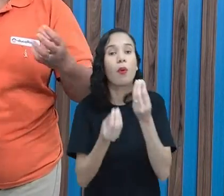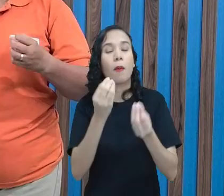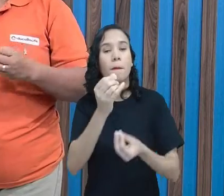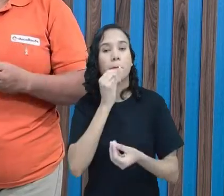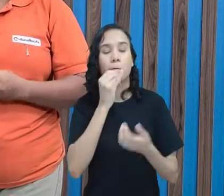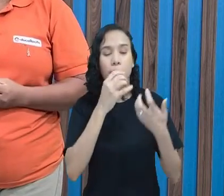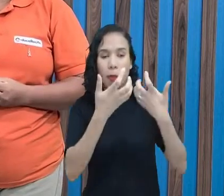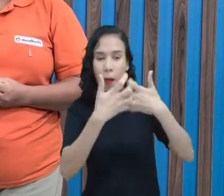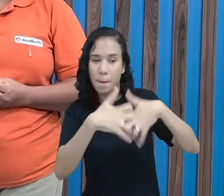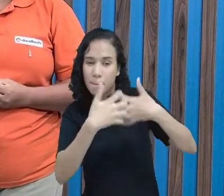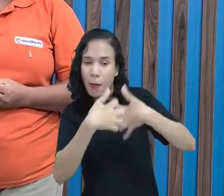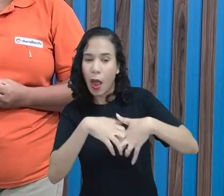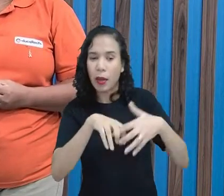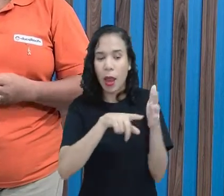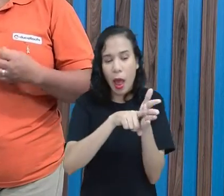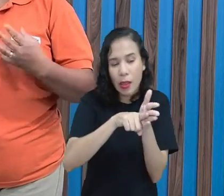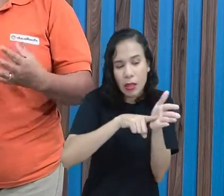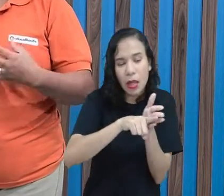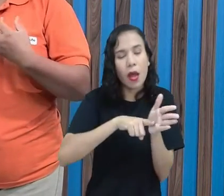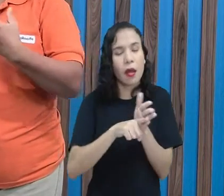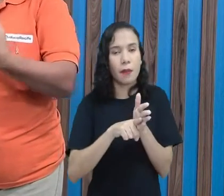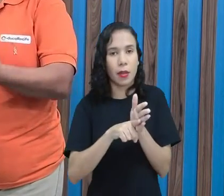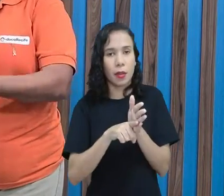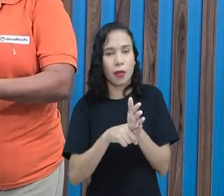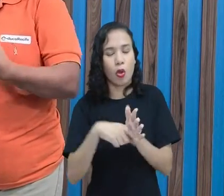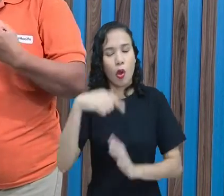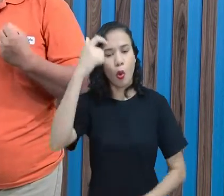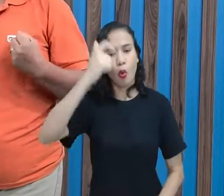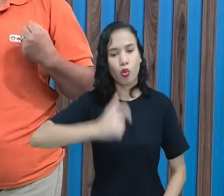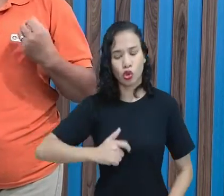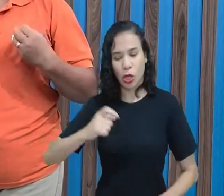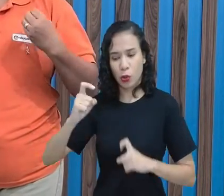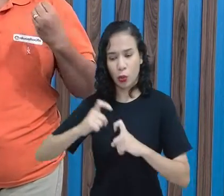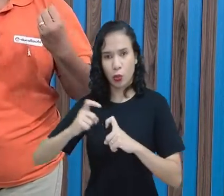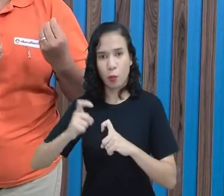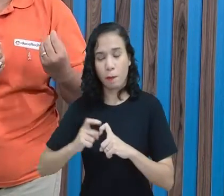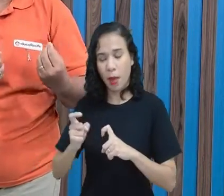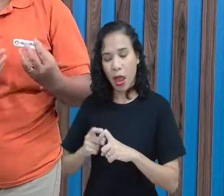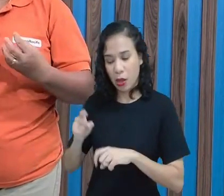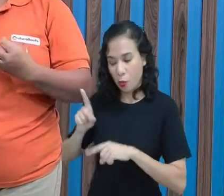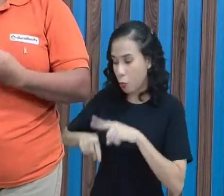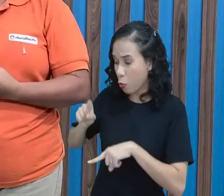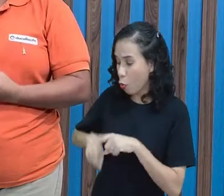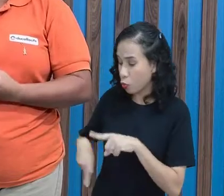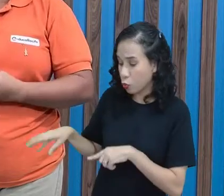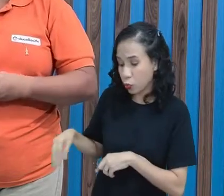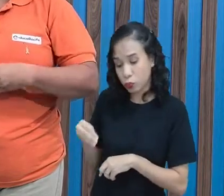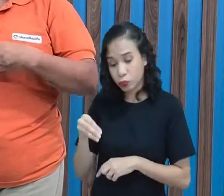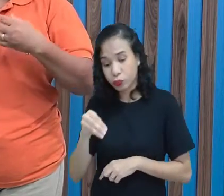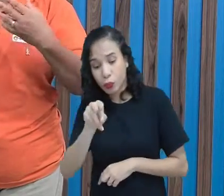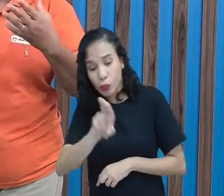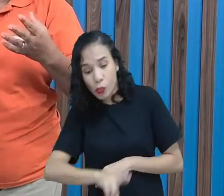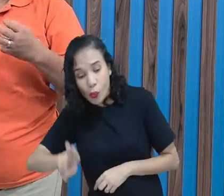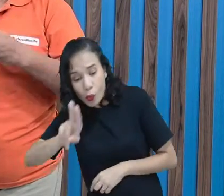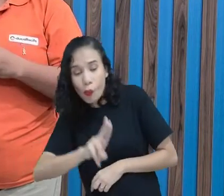maquinário que vai fazer esse exame, na maneira como o médico tem os instrumentos que vai